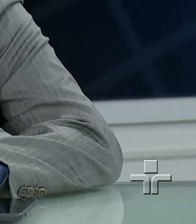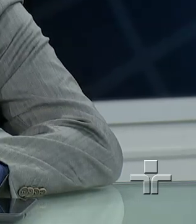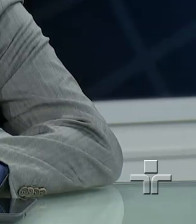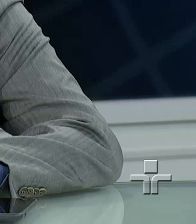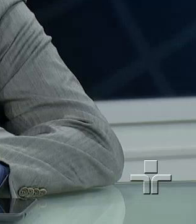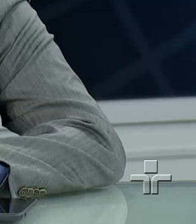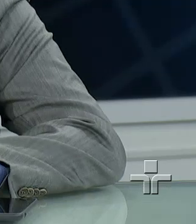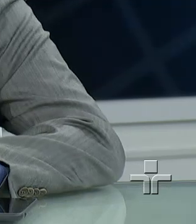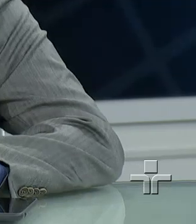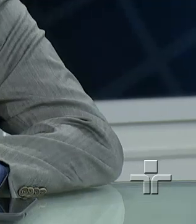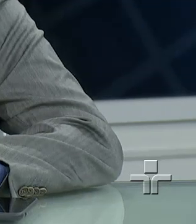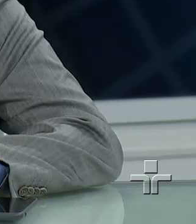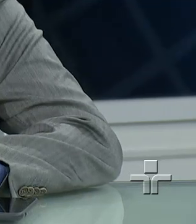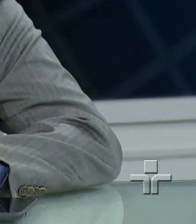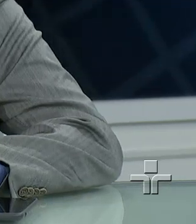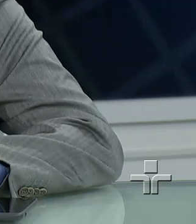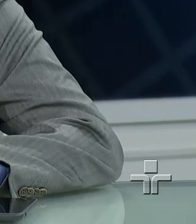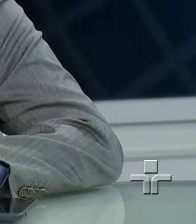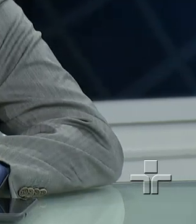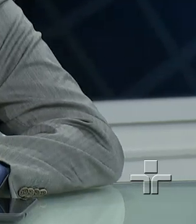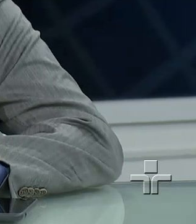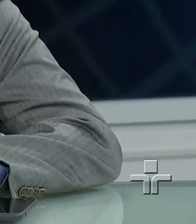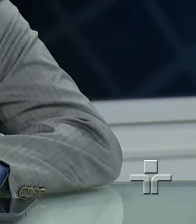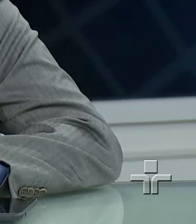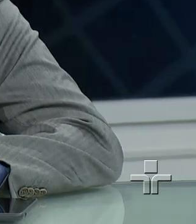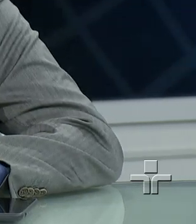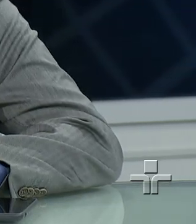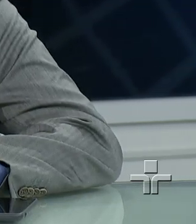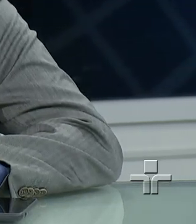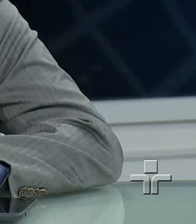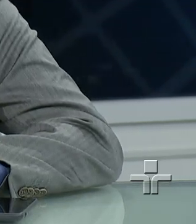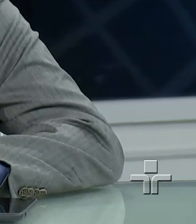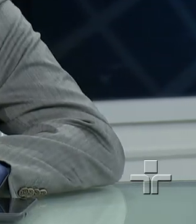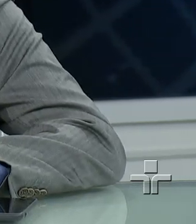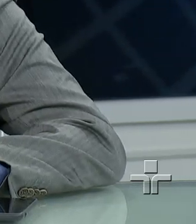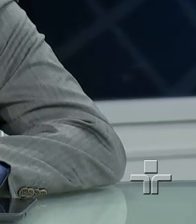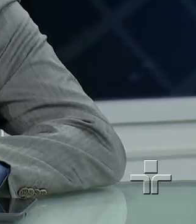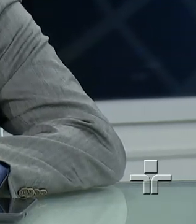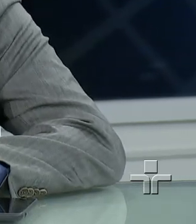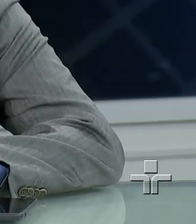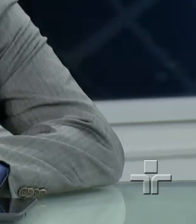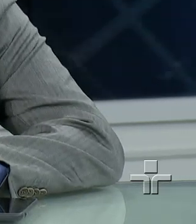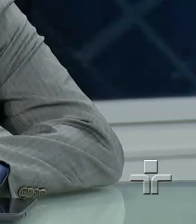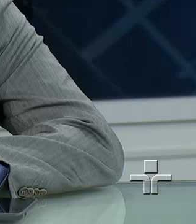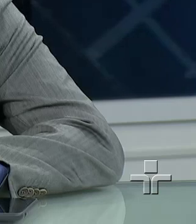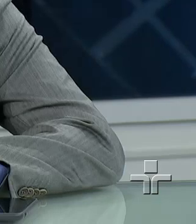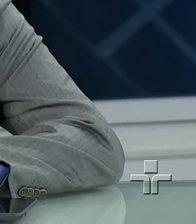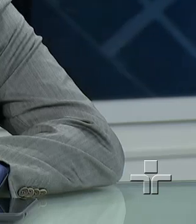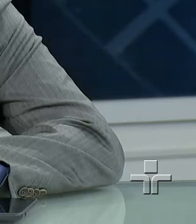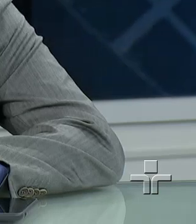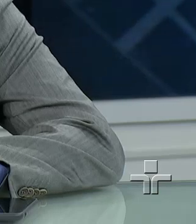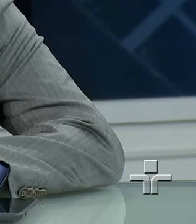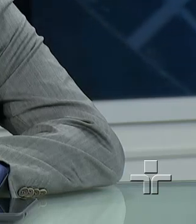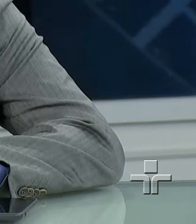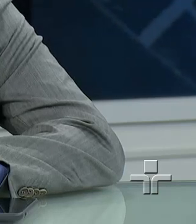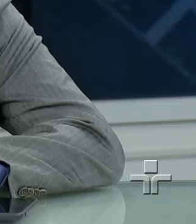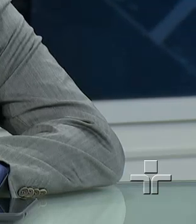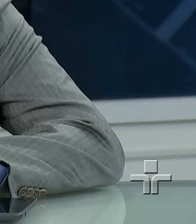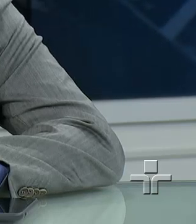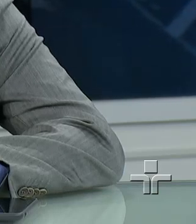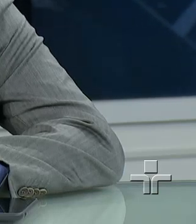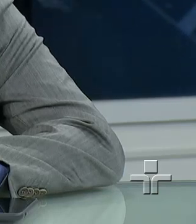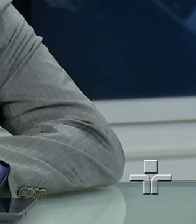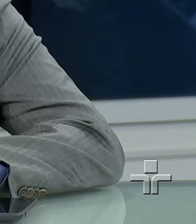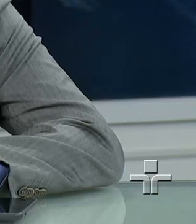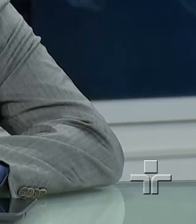educação, a partir da escola primária, a partir da infância, sobre a questão dos gêneros, o papel da mulher na